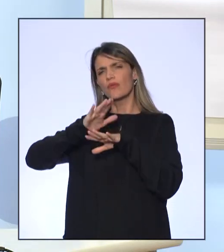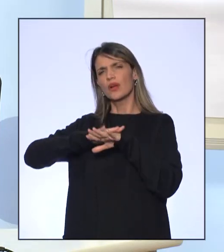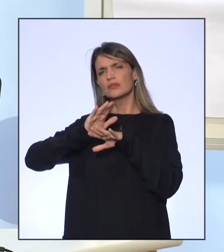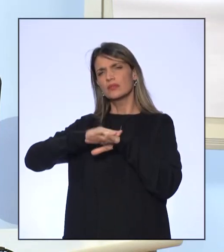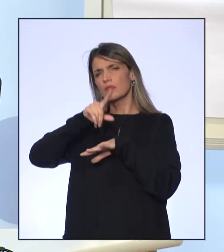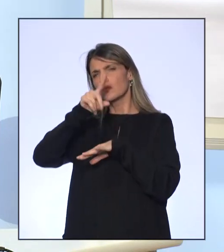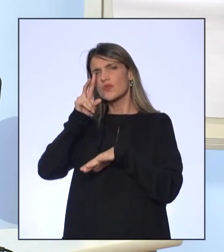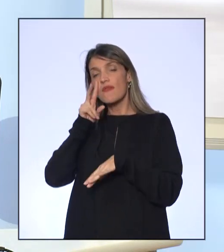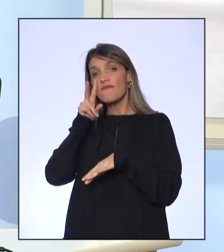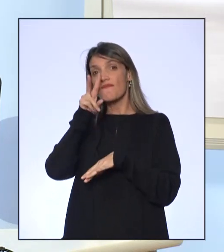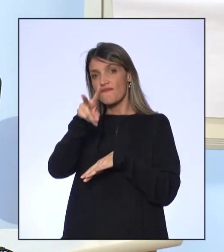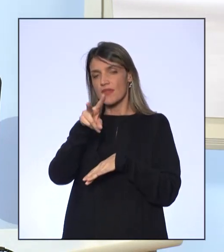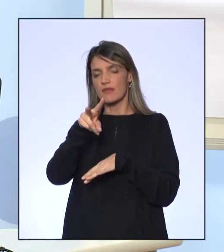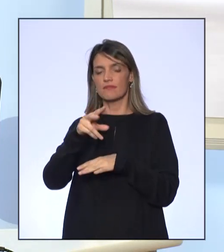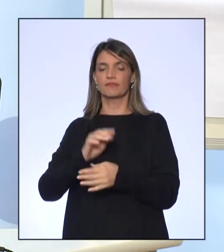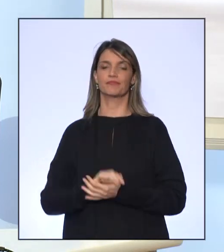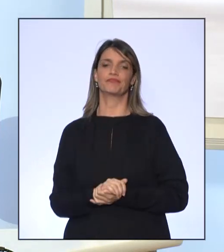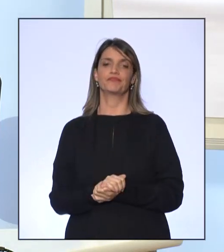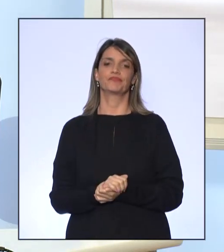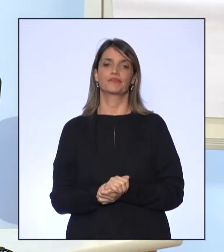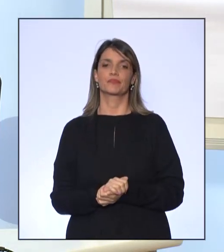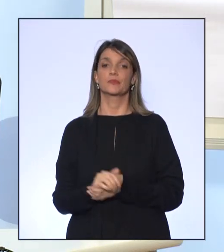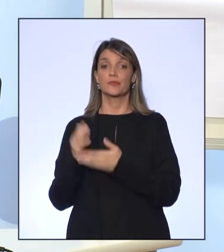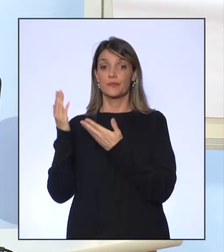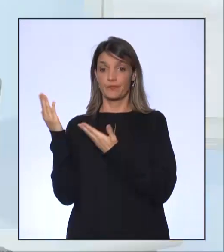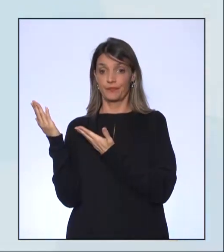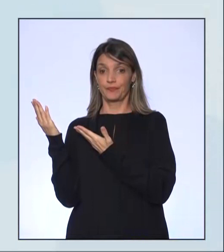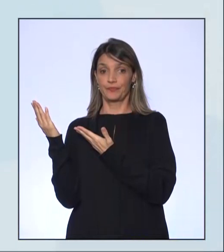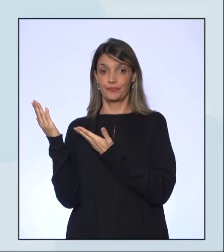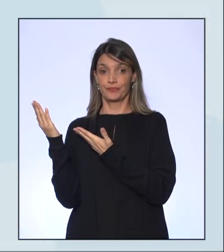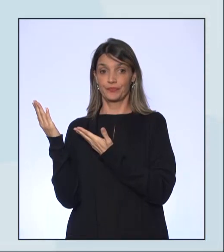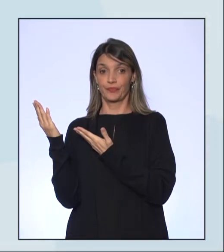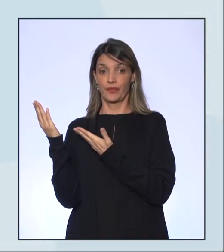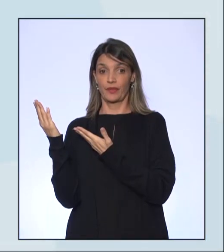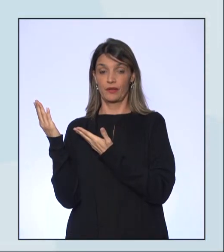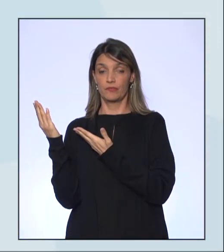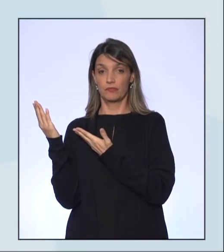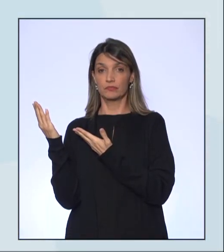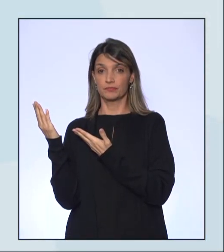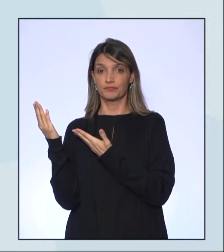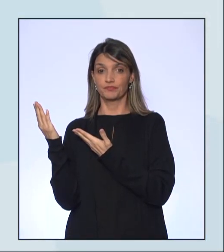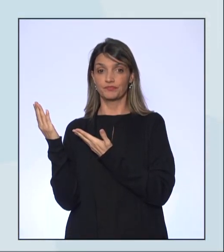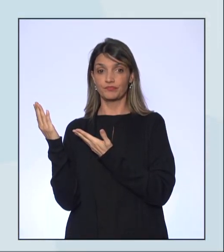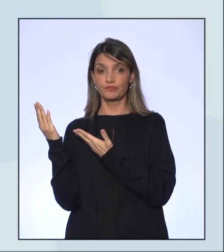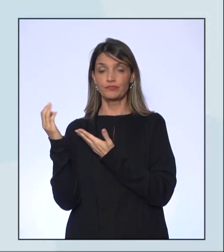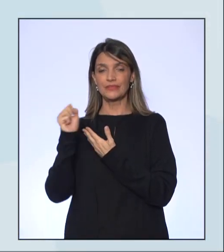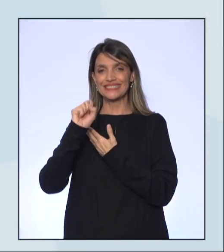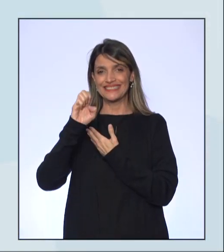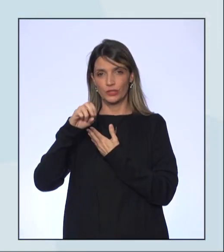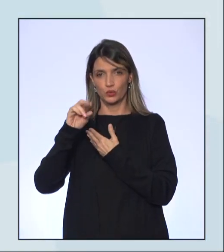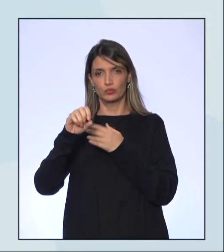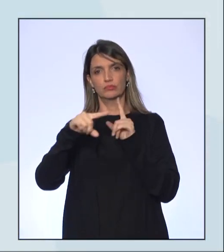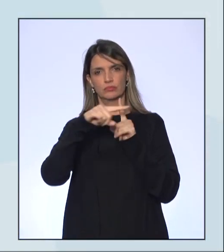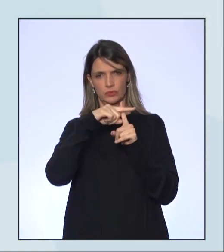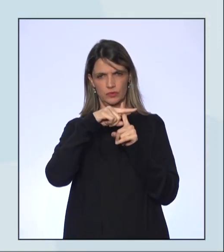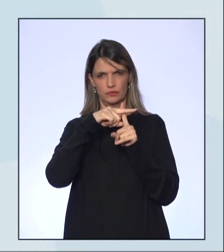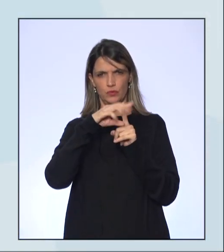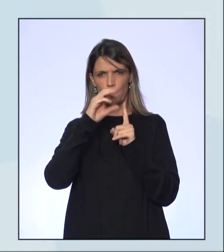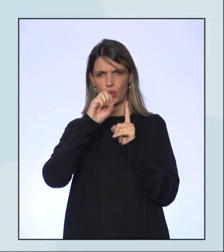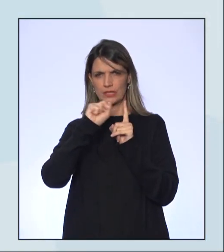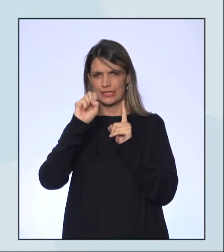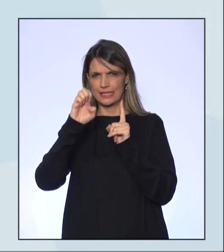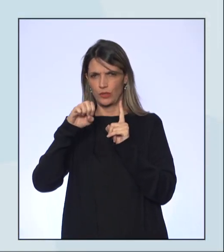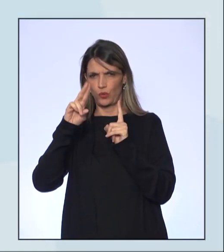conseguirem enxergar geometricamente então na tela de você está resposta então cê no de 100 é positiva o